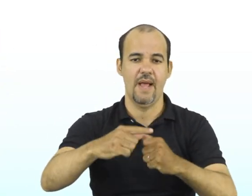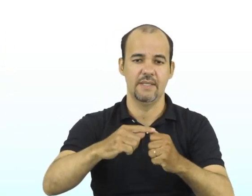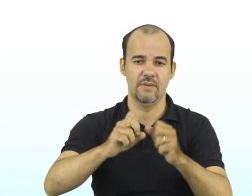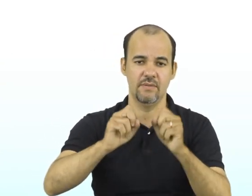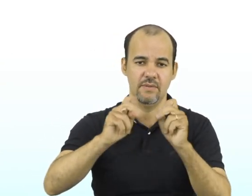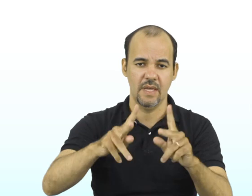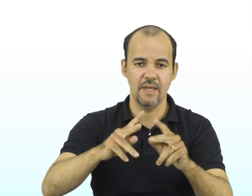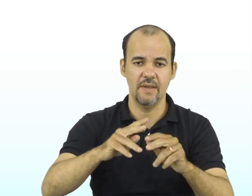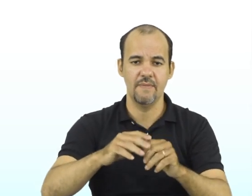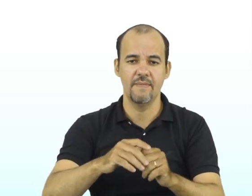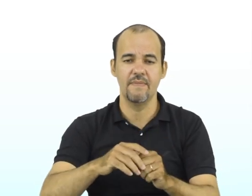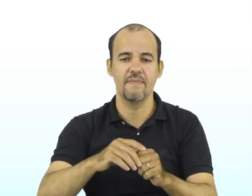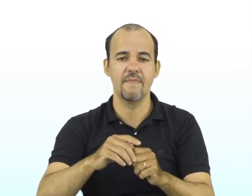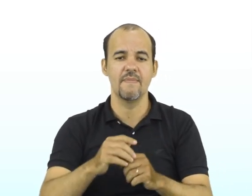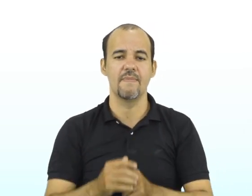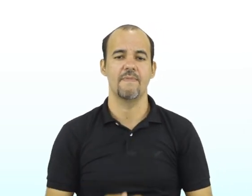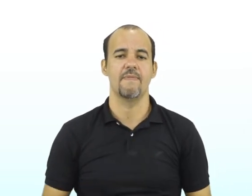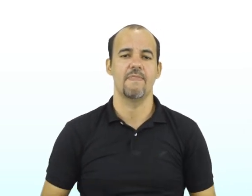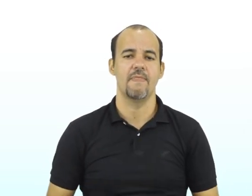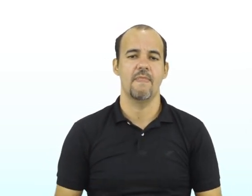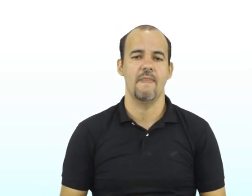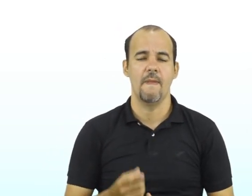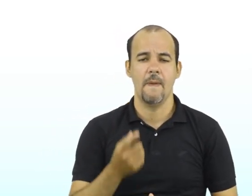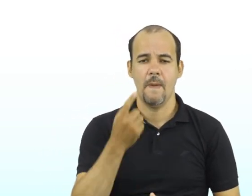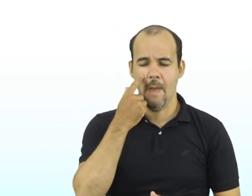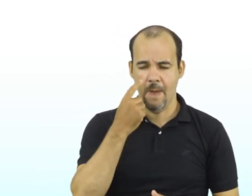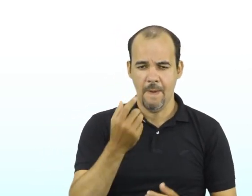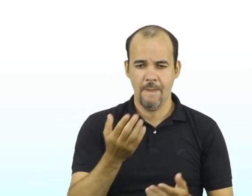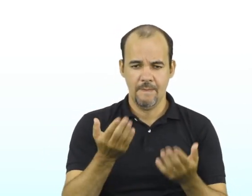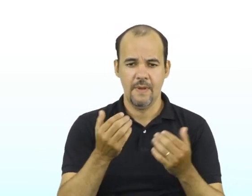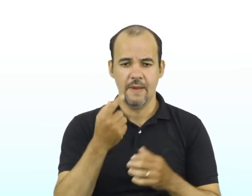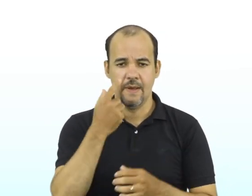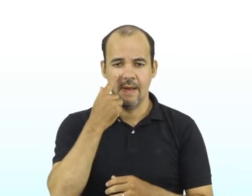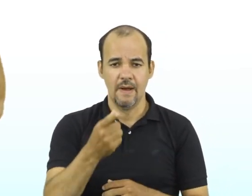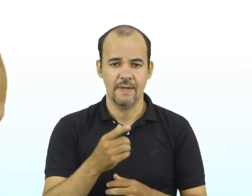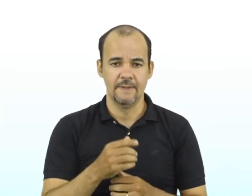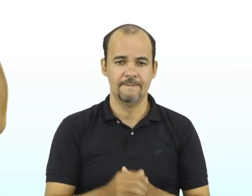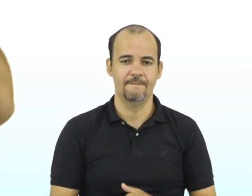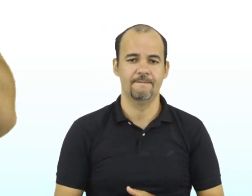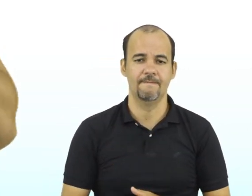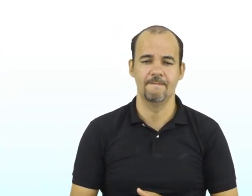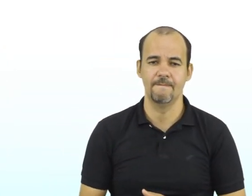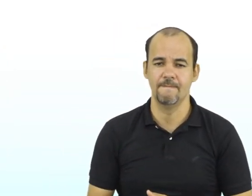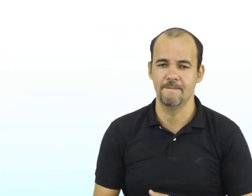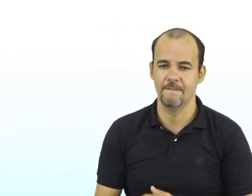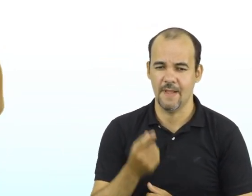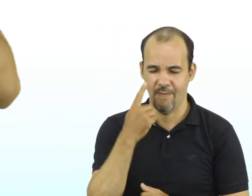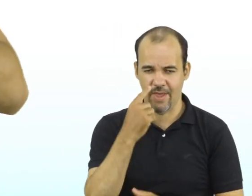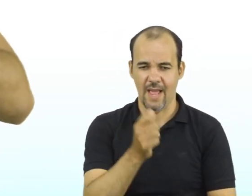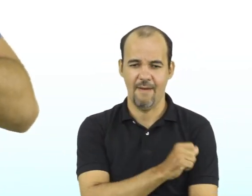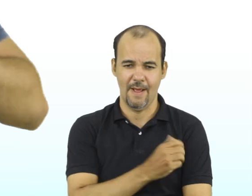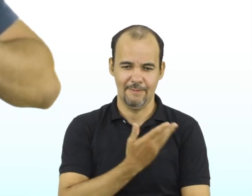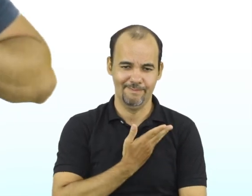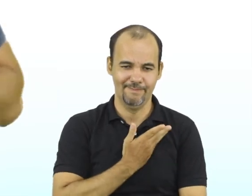Então, é isso que a gente precisa. Mas volte para aqui, meu amigo. Meu amigo de fé, meu